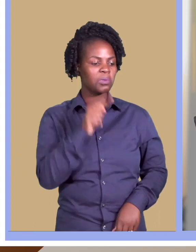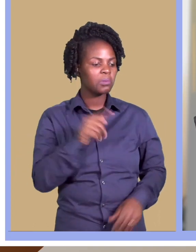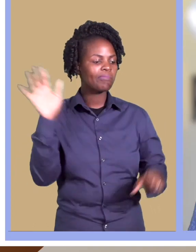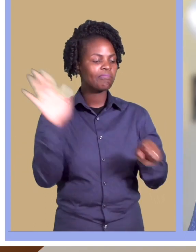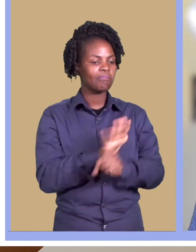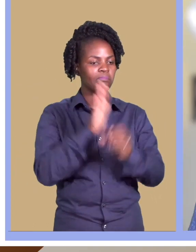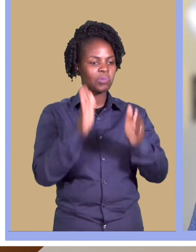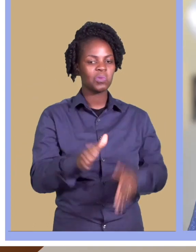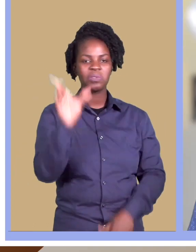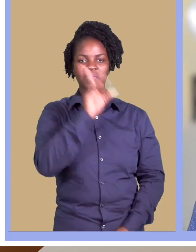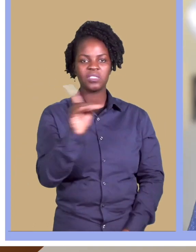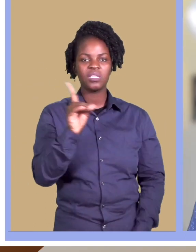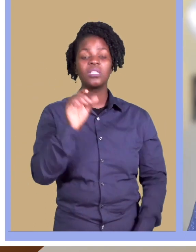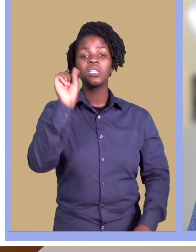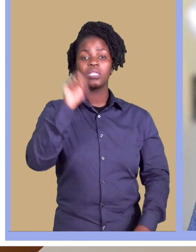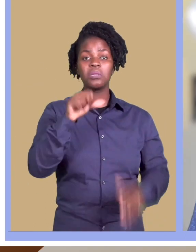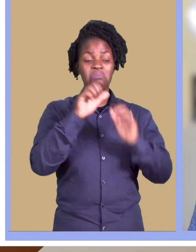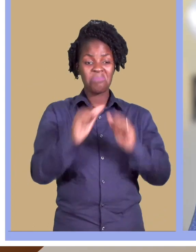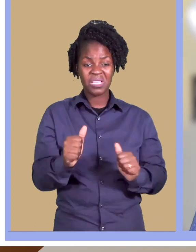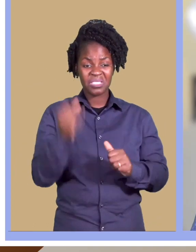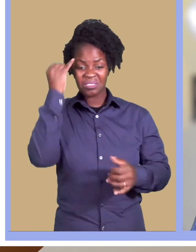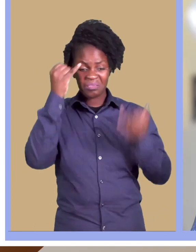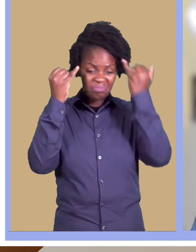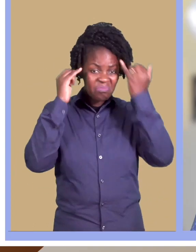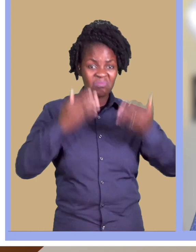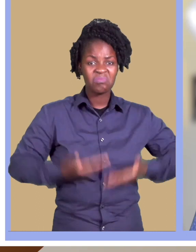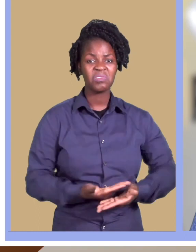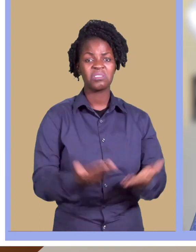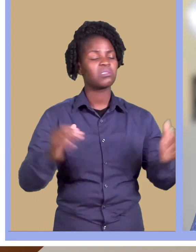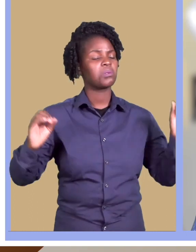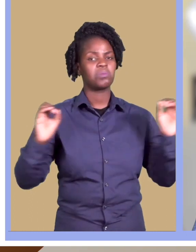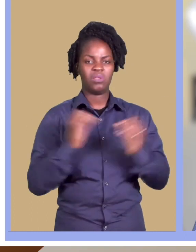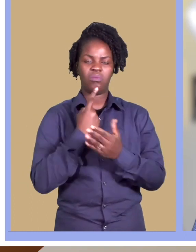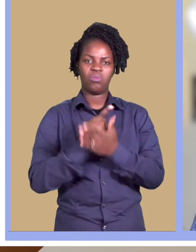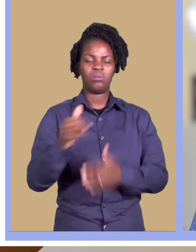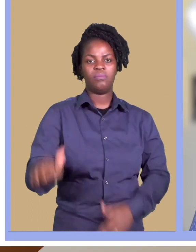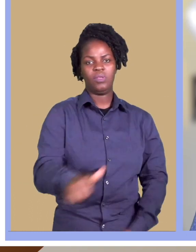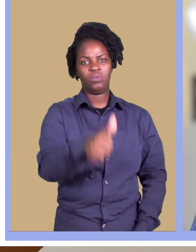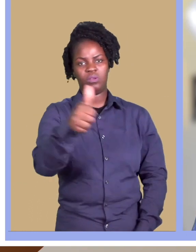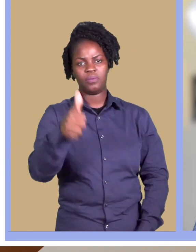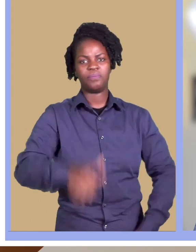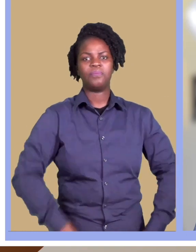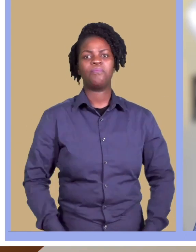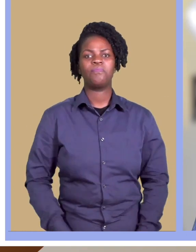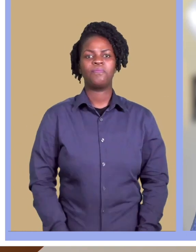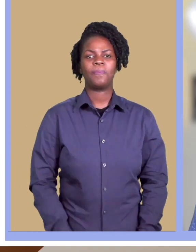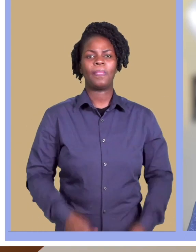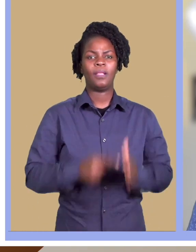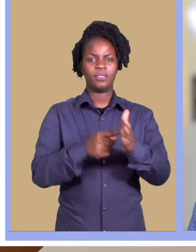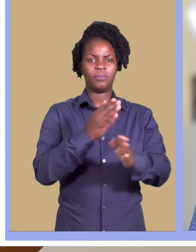lá uma representação efetiva de pessoas com deficiência. Acho que é algo que precisamos melhorar. Exato. Por exemplo, estivemos em